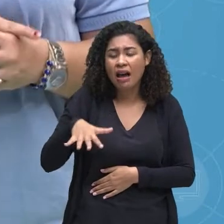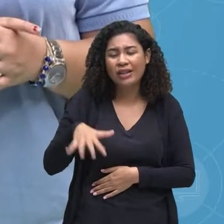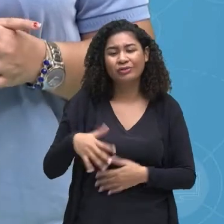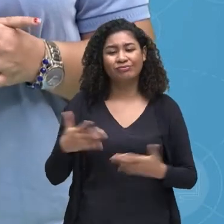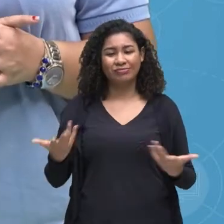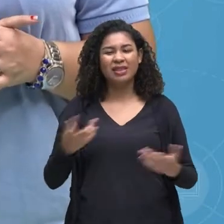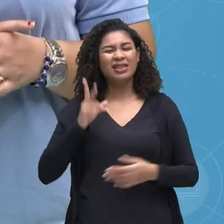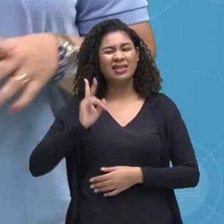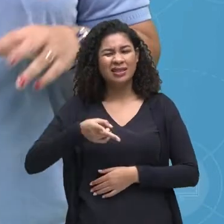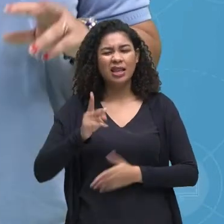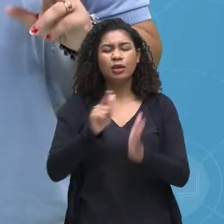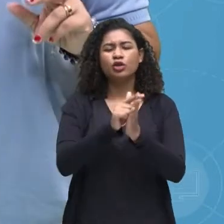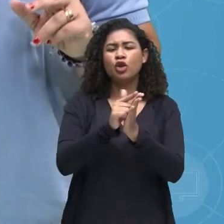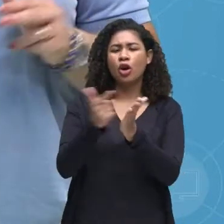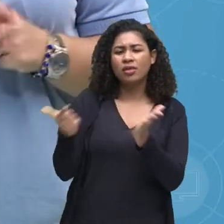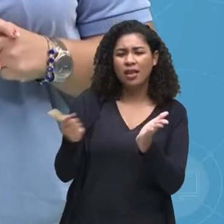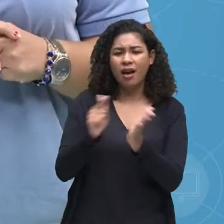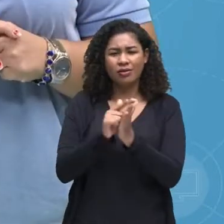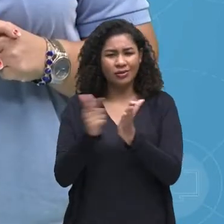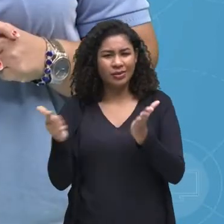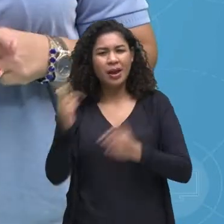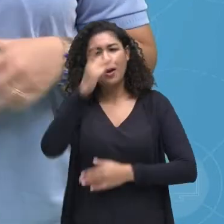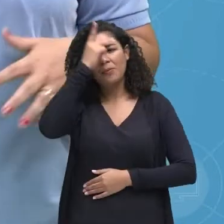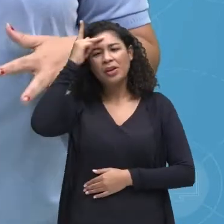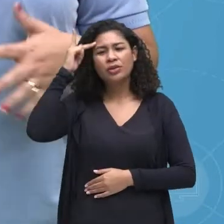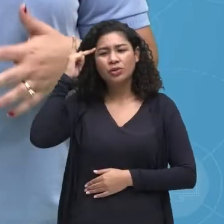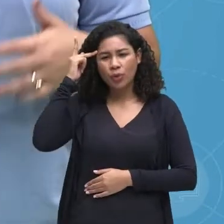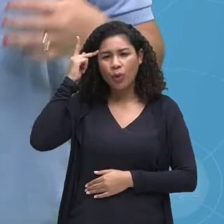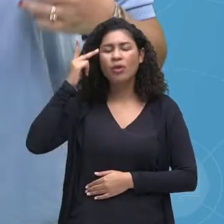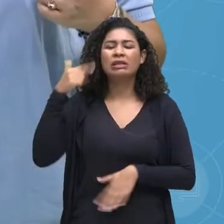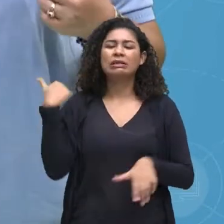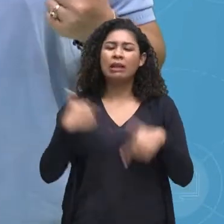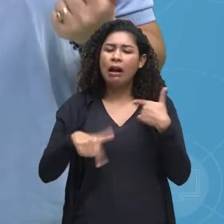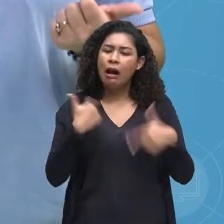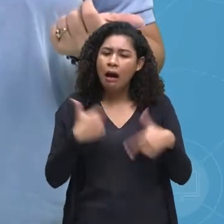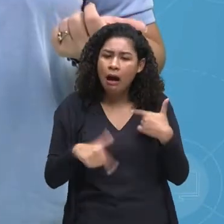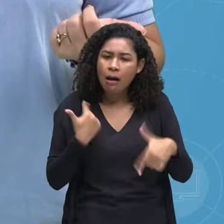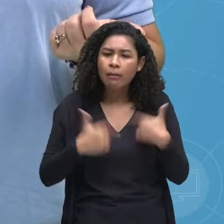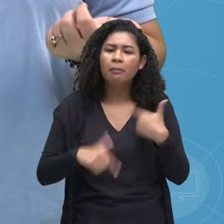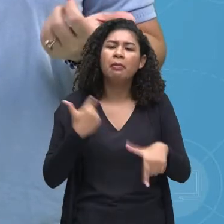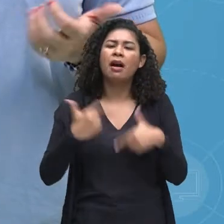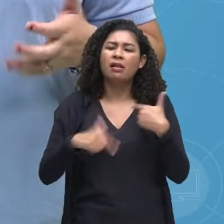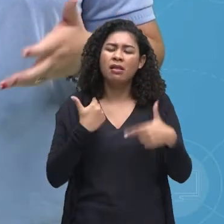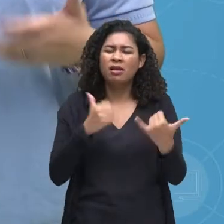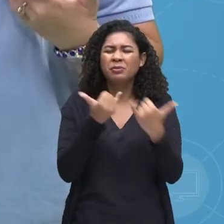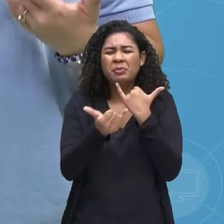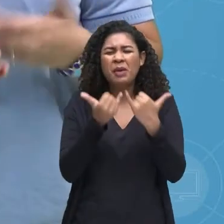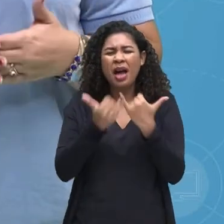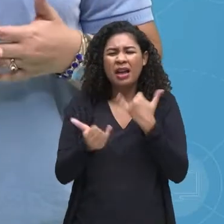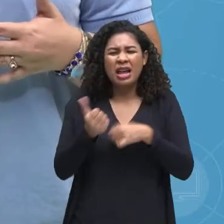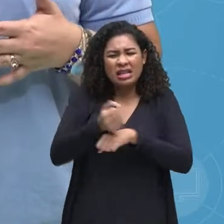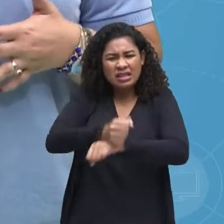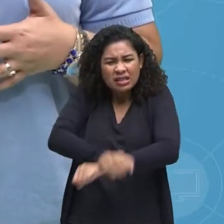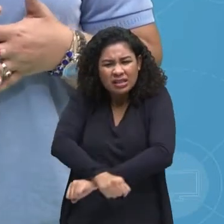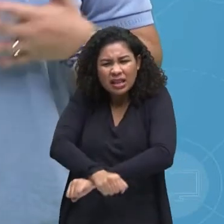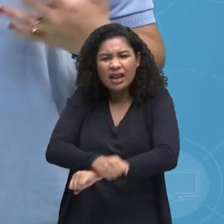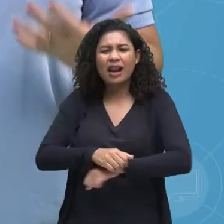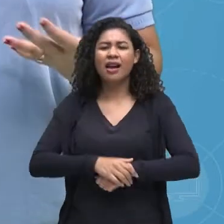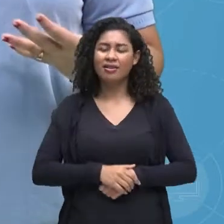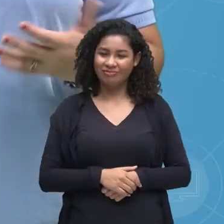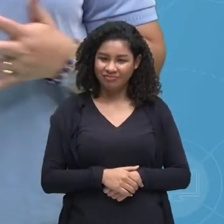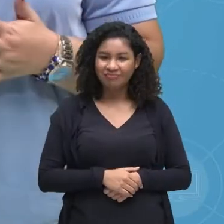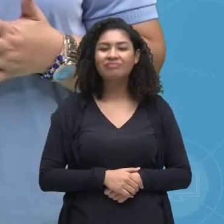jornais situações de pessoas análogas à escravidão trabalhando aí em mineradoras ou também